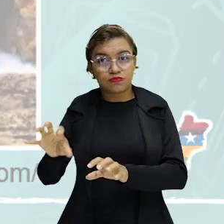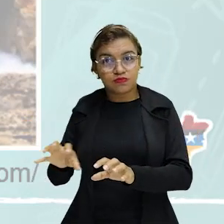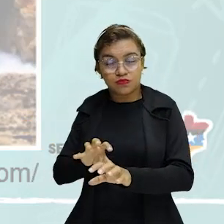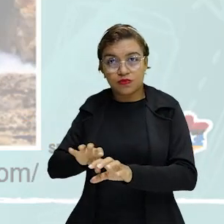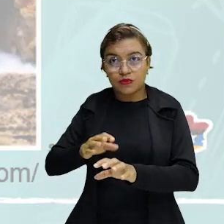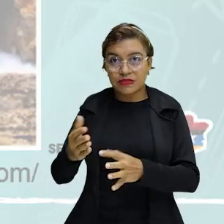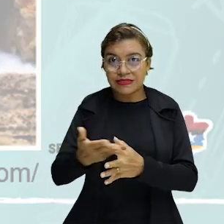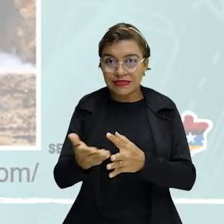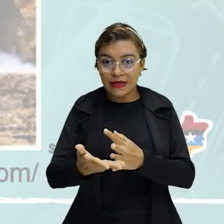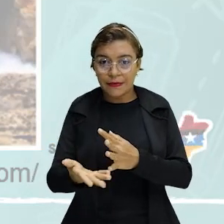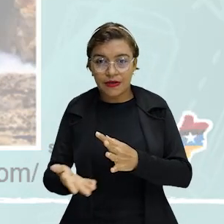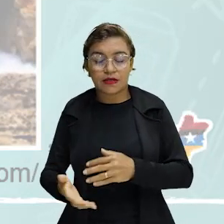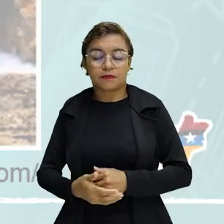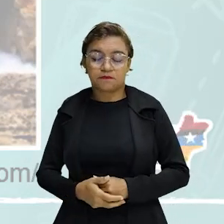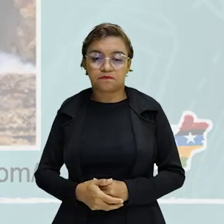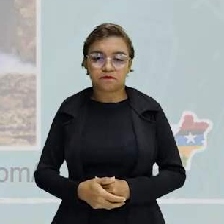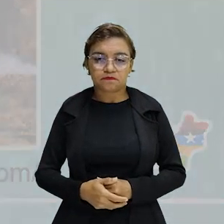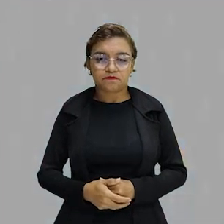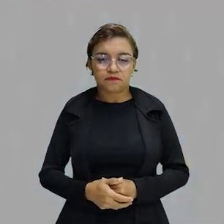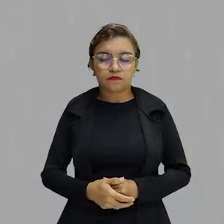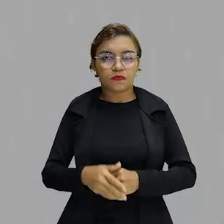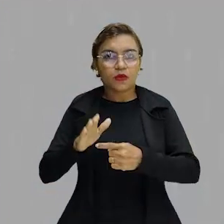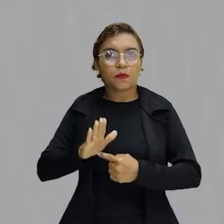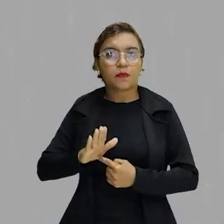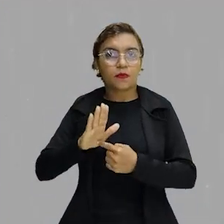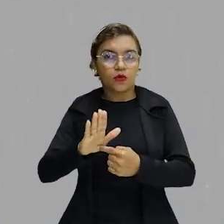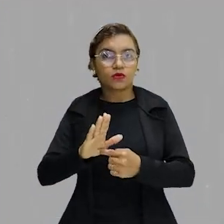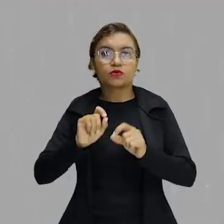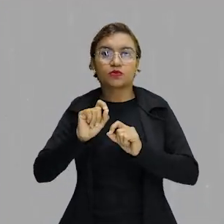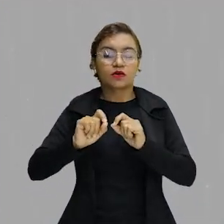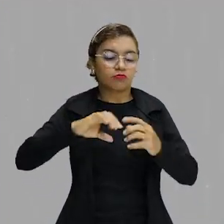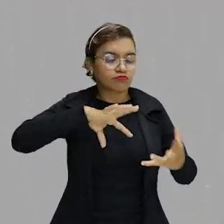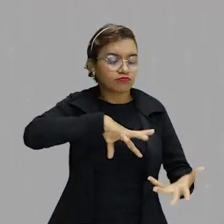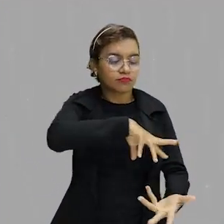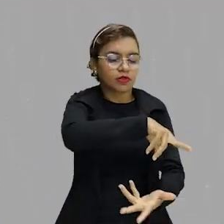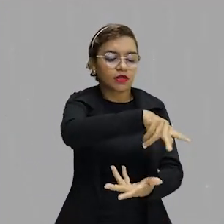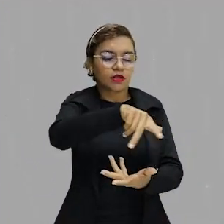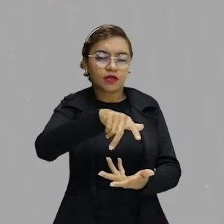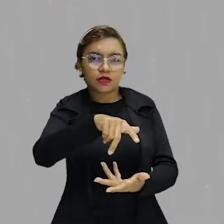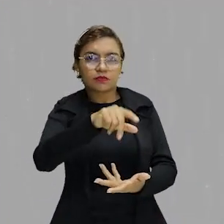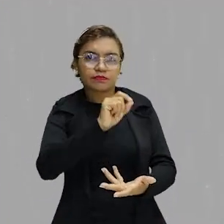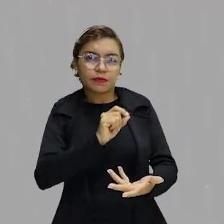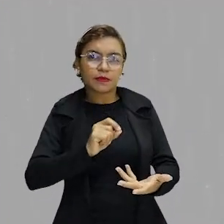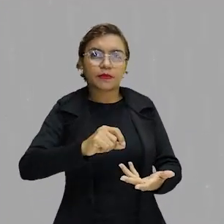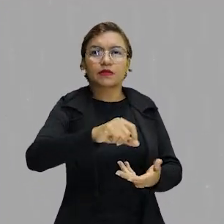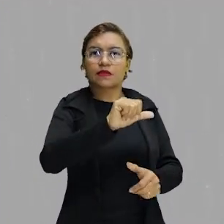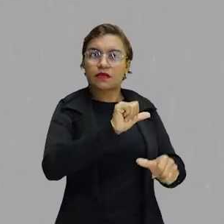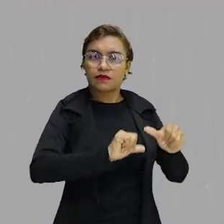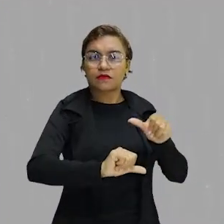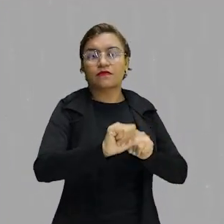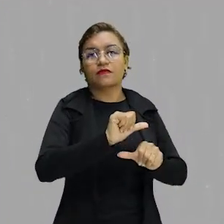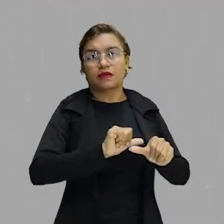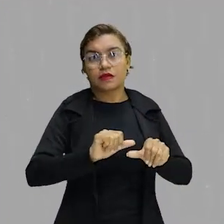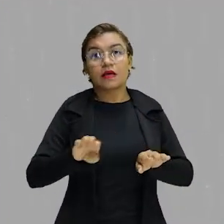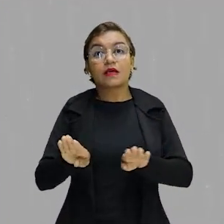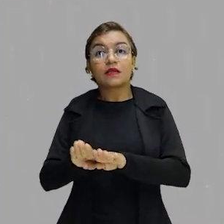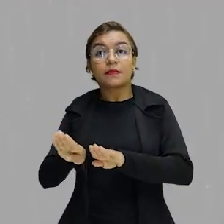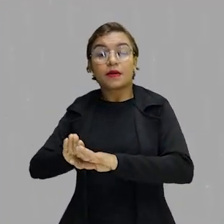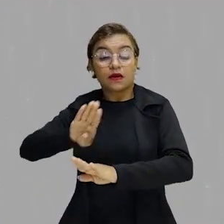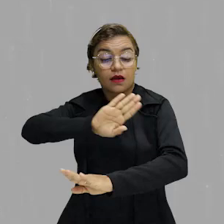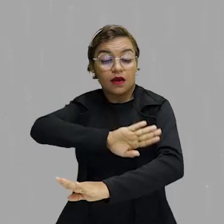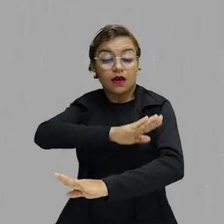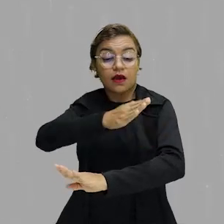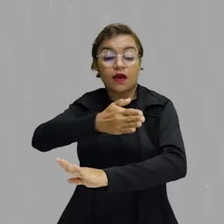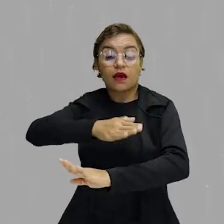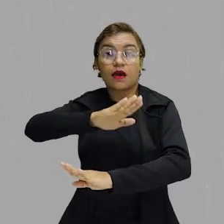deriva continental de Wegener. Isso mostra que o nosso planeta está se transformando. A mesma coisa acontece com o nosso relevo, né, os agentes aí,